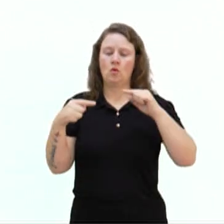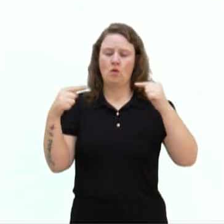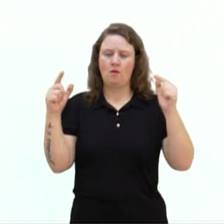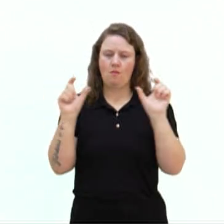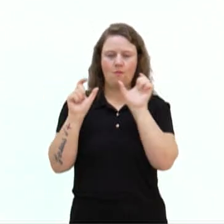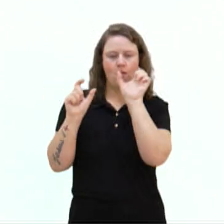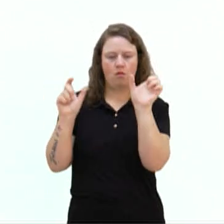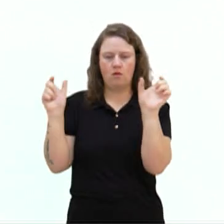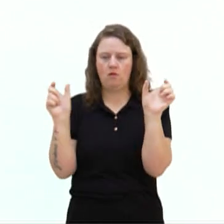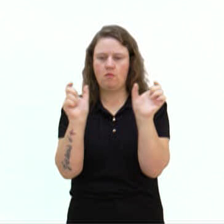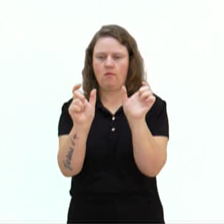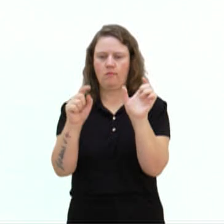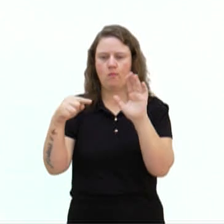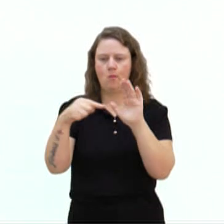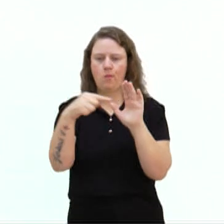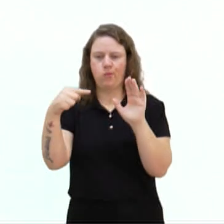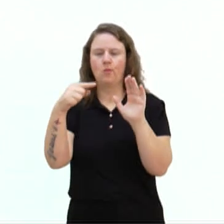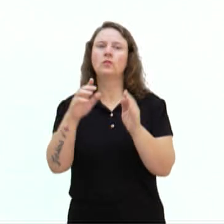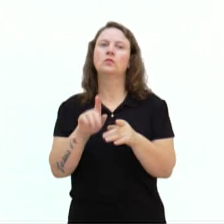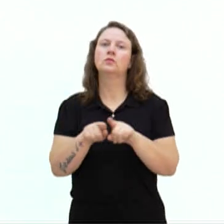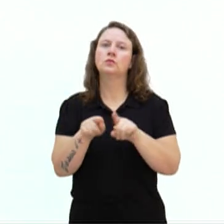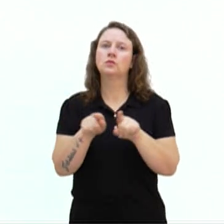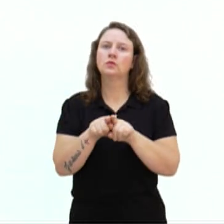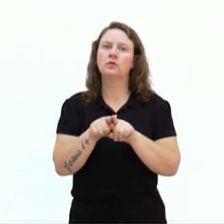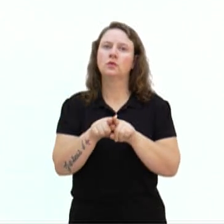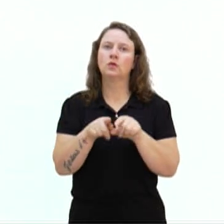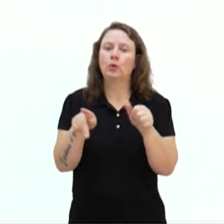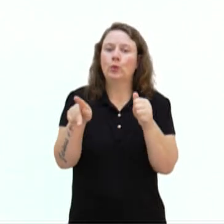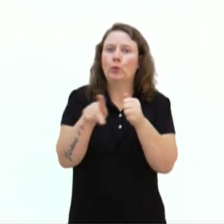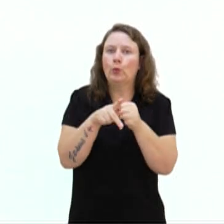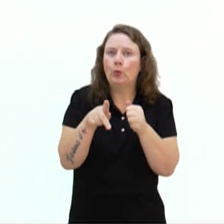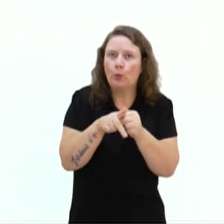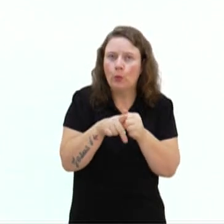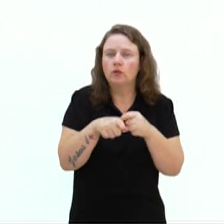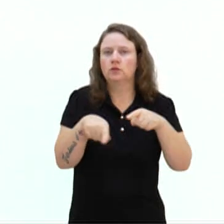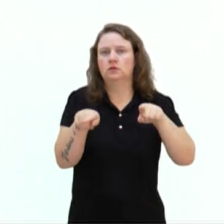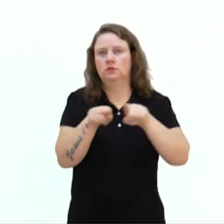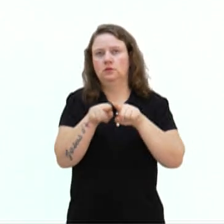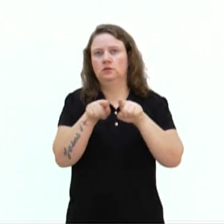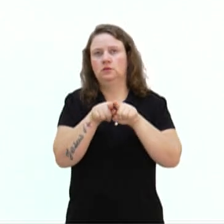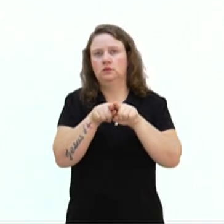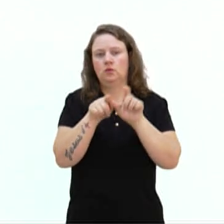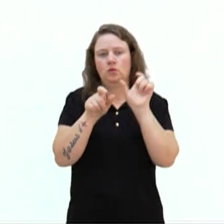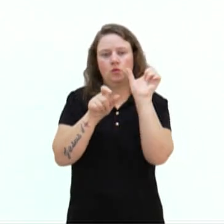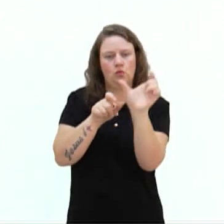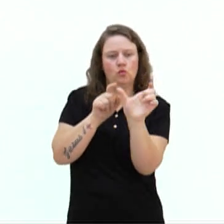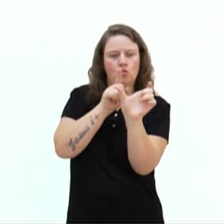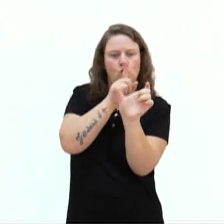a junção entre pronomes oblíquos e algumas formas verbais, separar as sílabas,